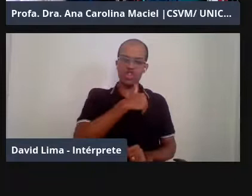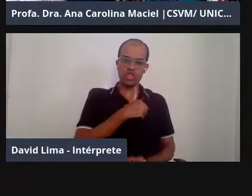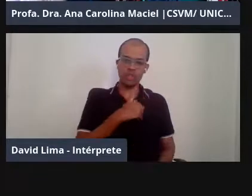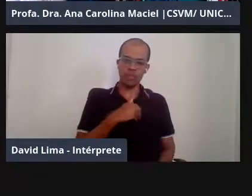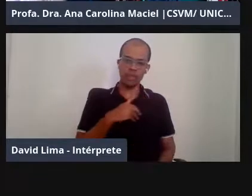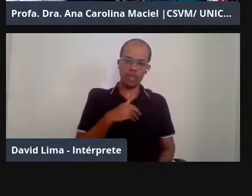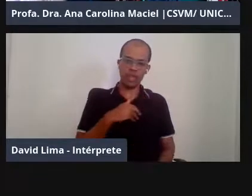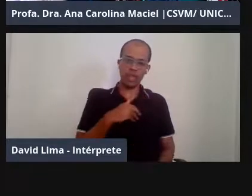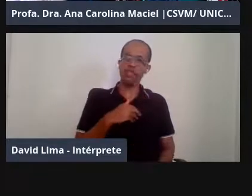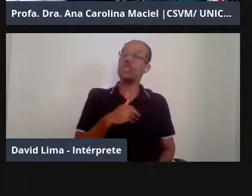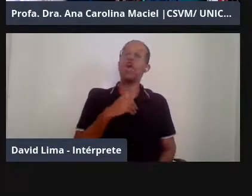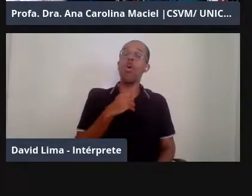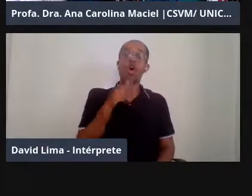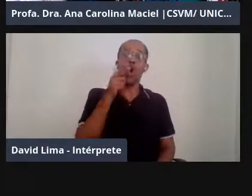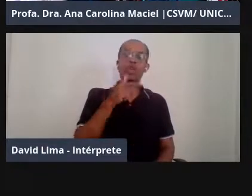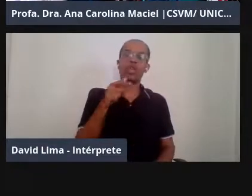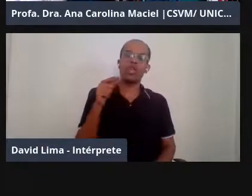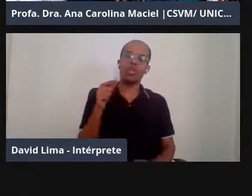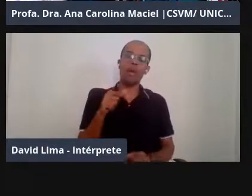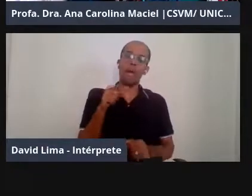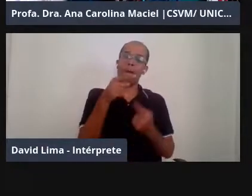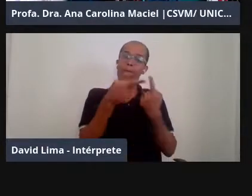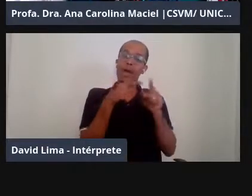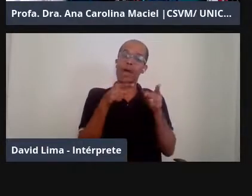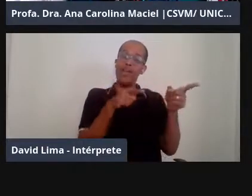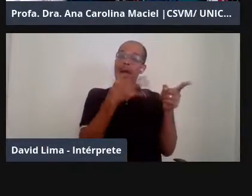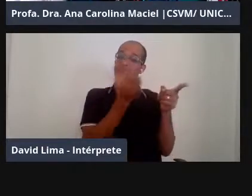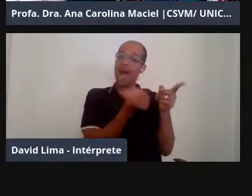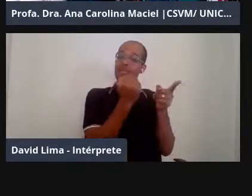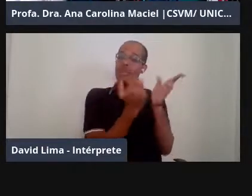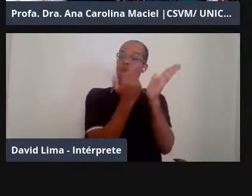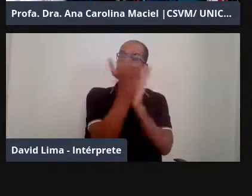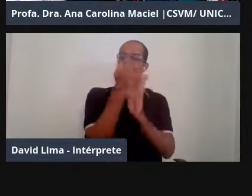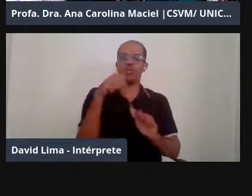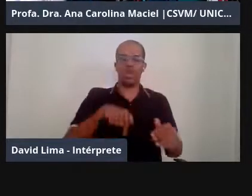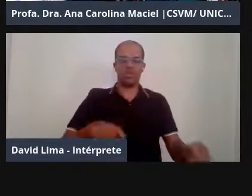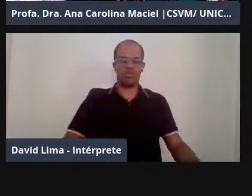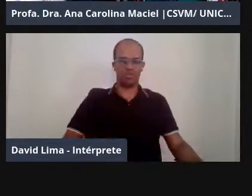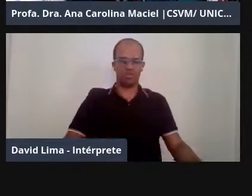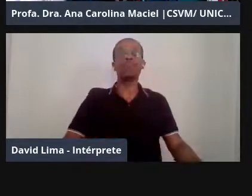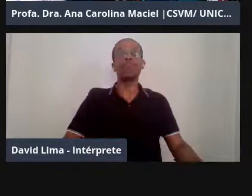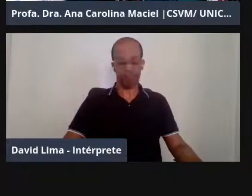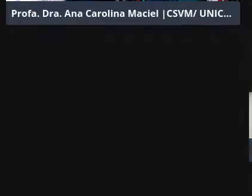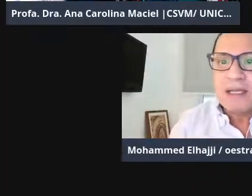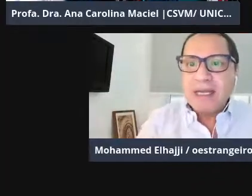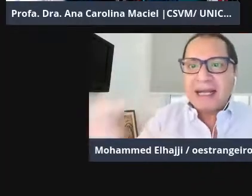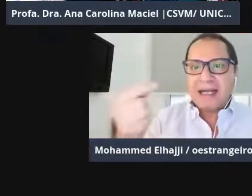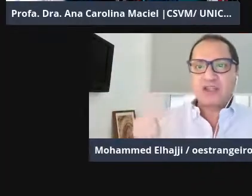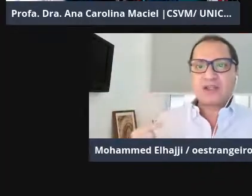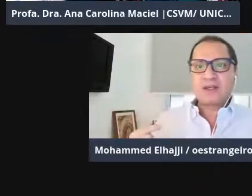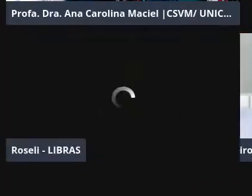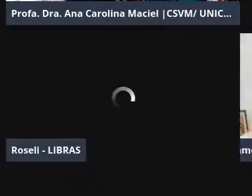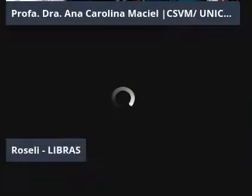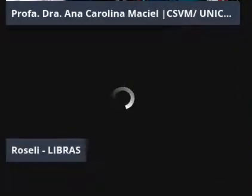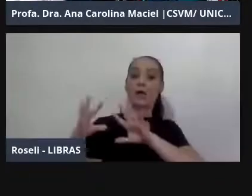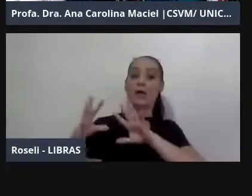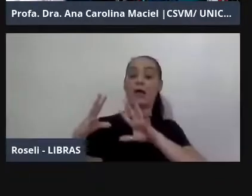menos refúgio, mas ela aceitou duas, três vezes mais venezuelanos na Argentina, na forma de